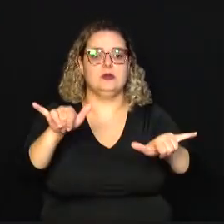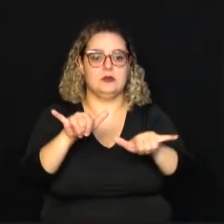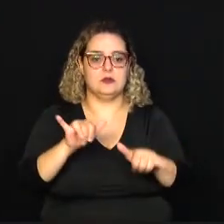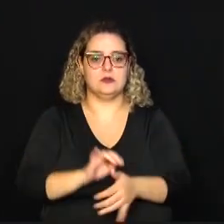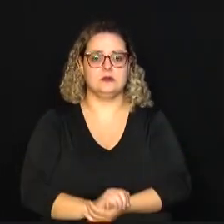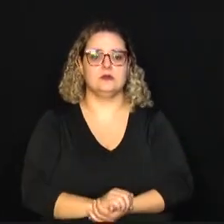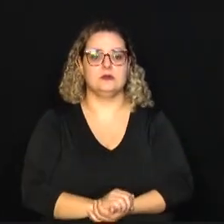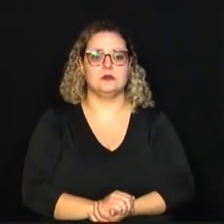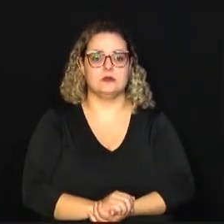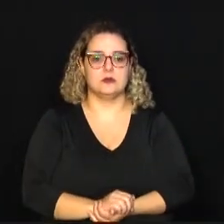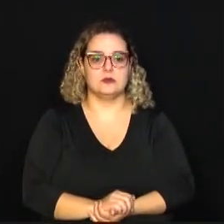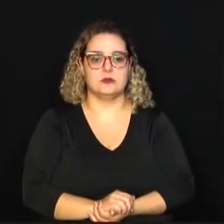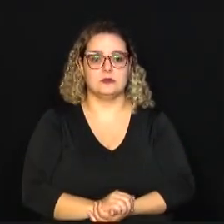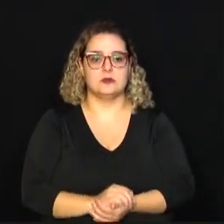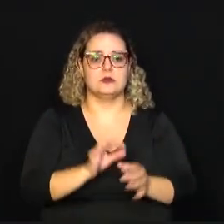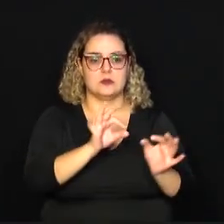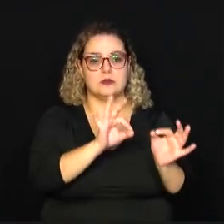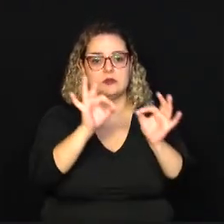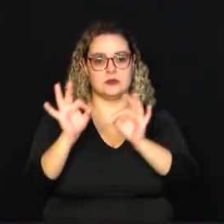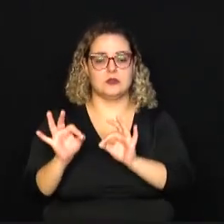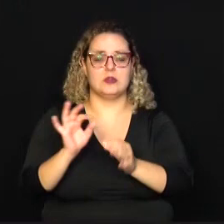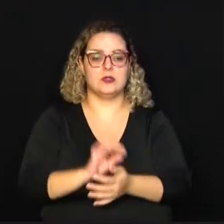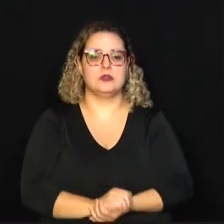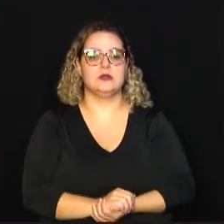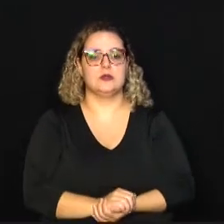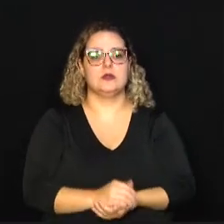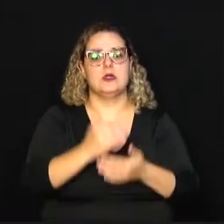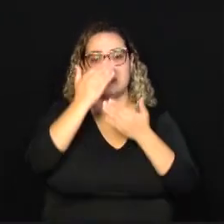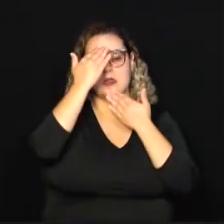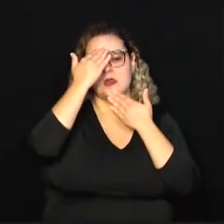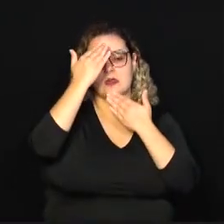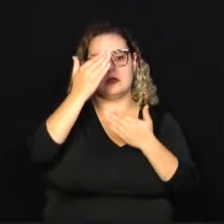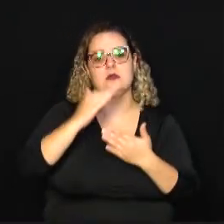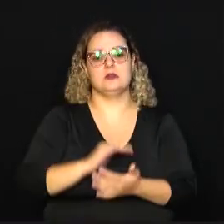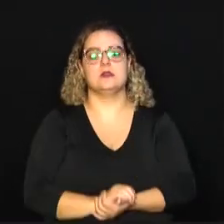divulgado, de estar sendo acompanhado nas nossas redes aí. Agradecer, né,